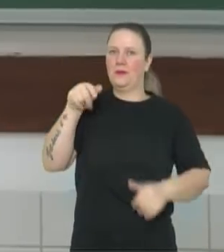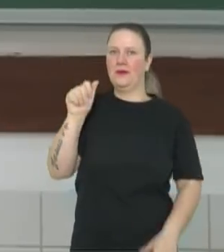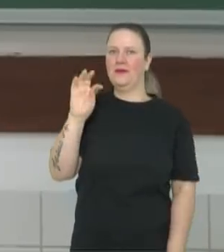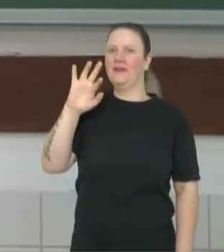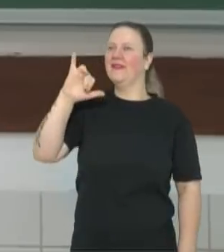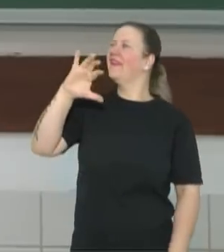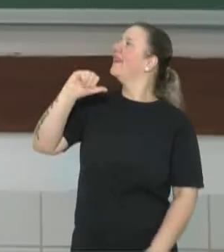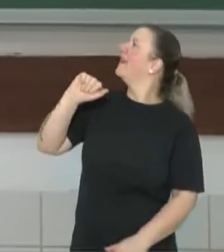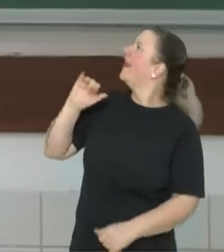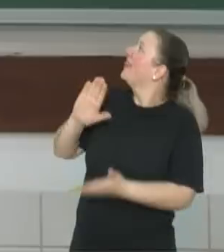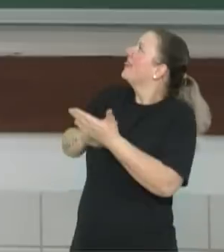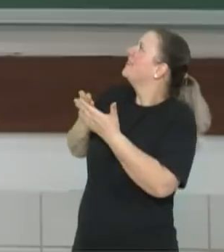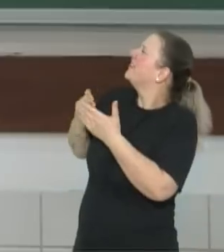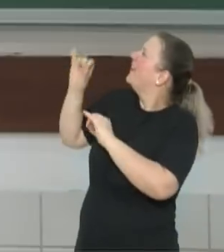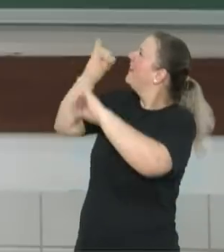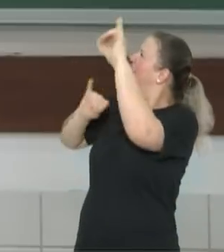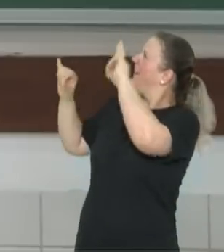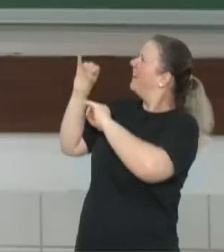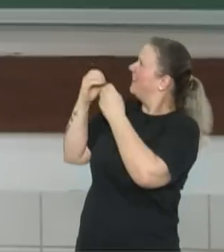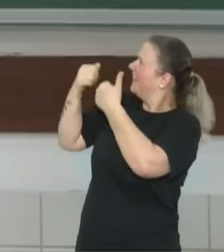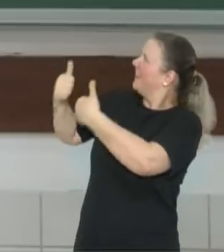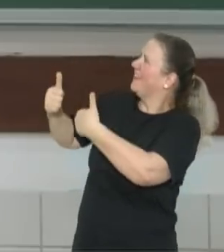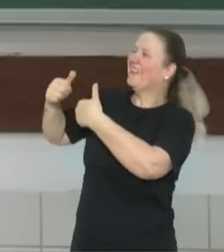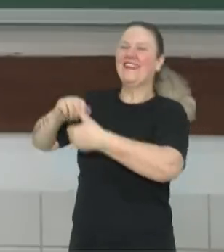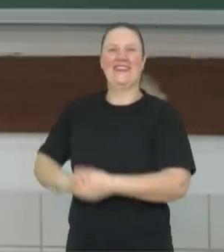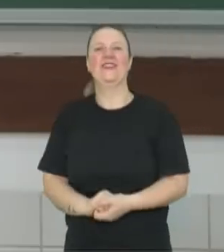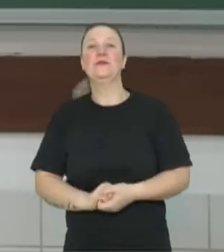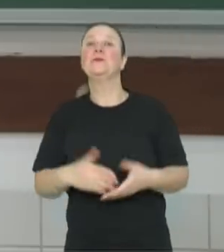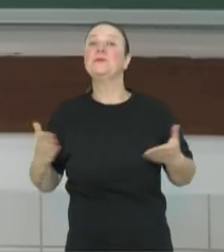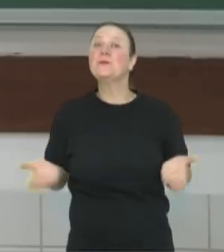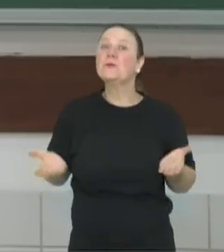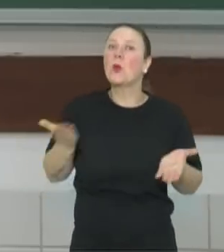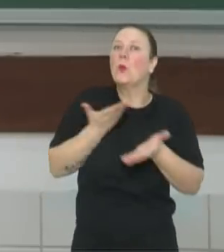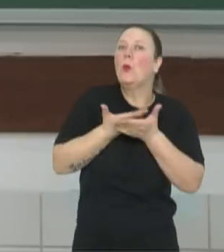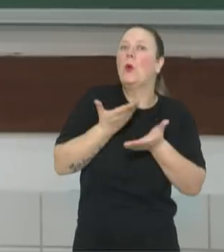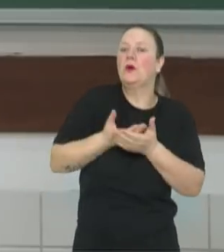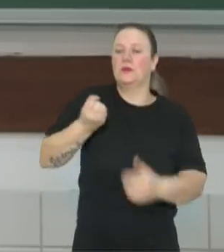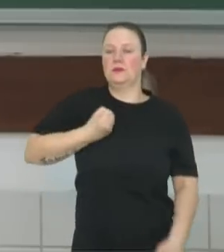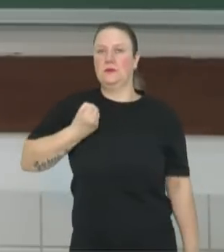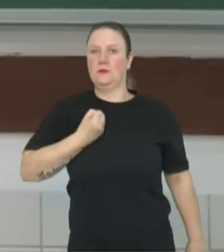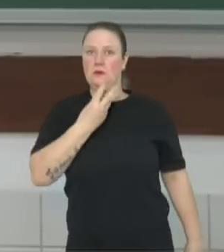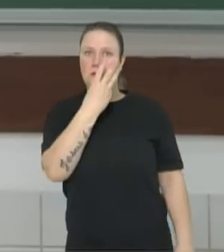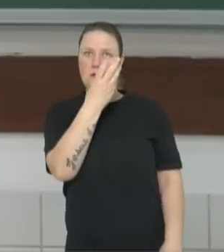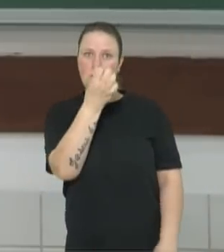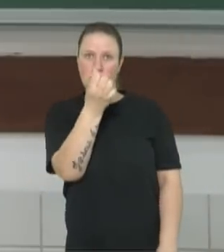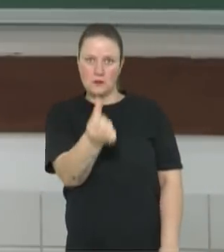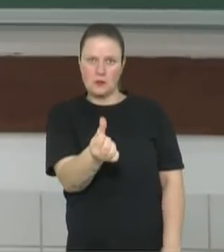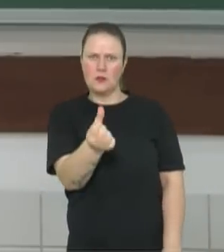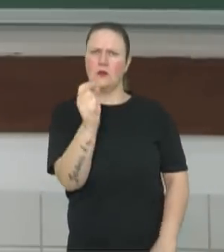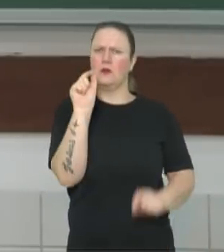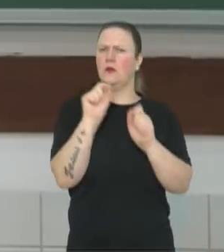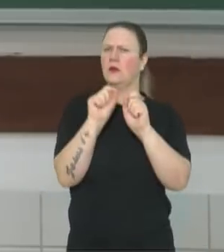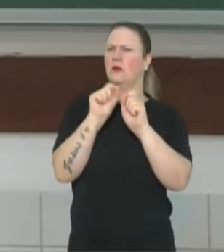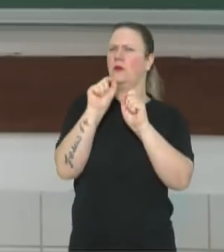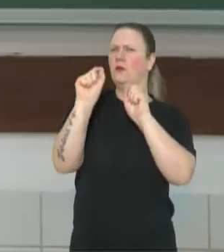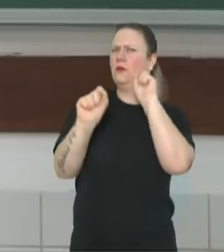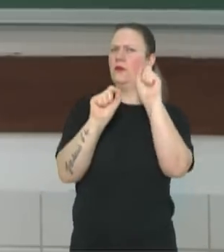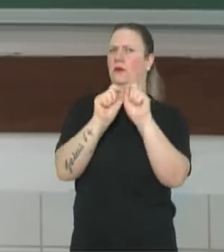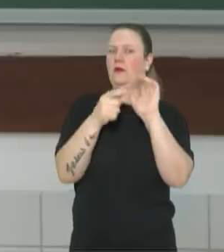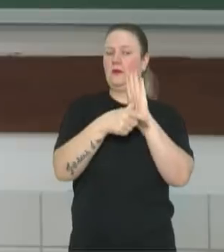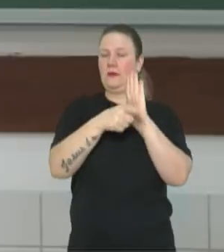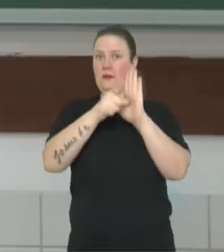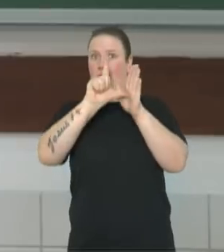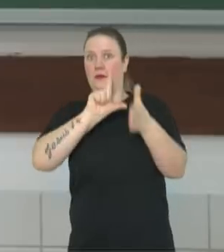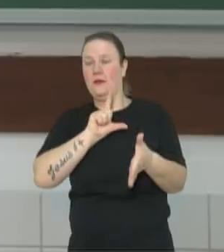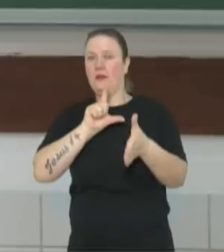intérprete, Hi! Vamos lá então? Hoje é a nossa aula de número 36. O que a gente tem que fazer antes, que você não pode